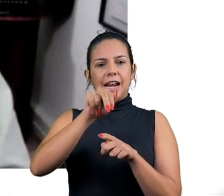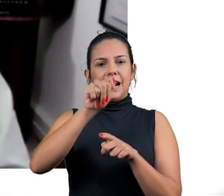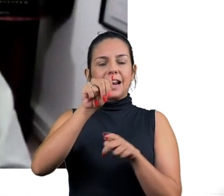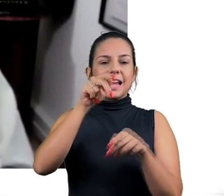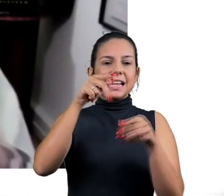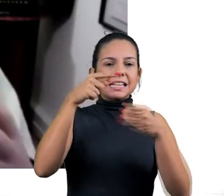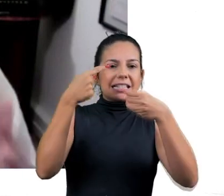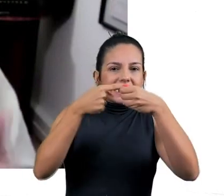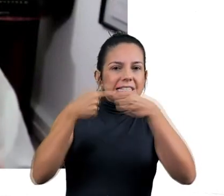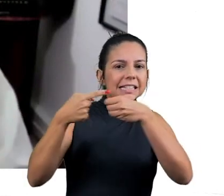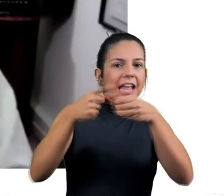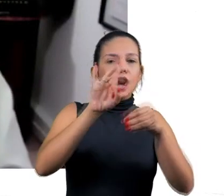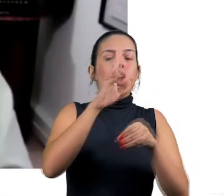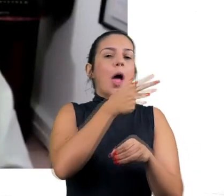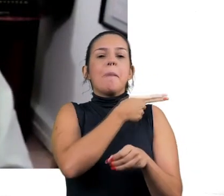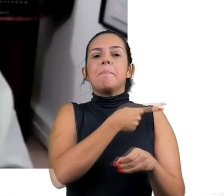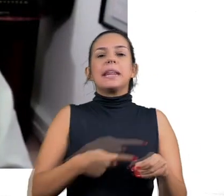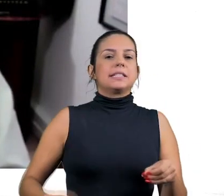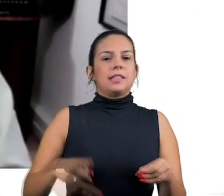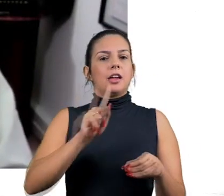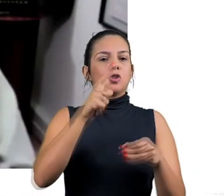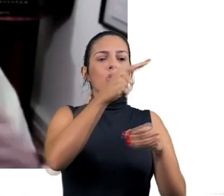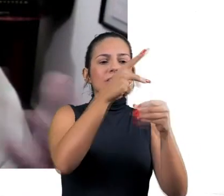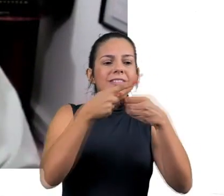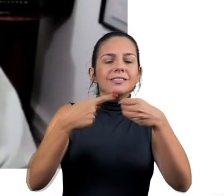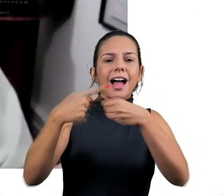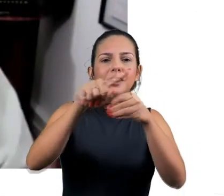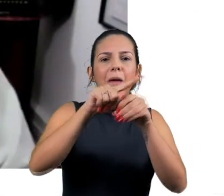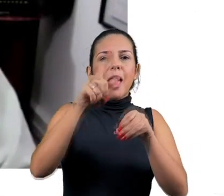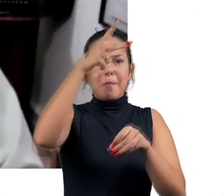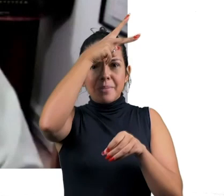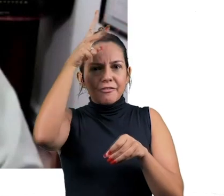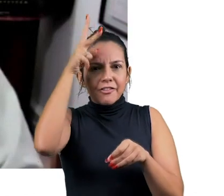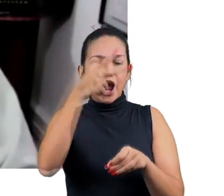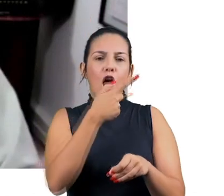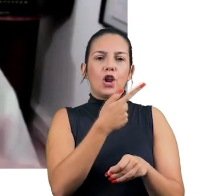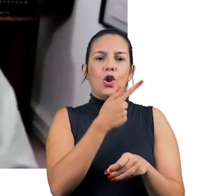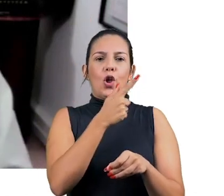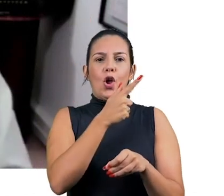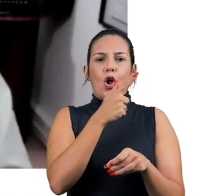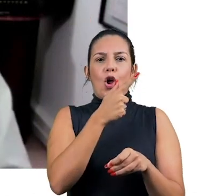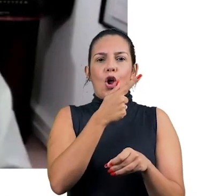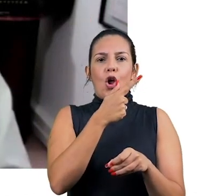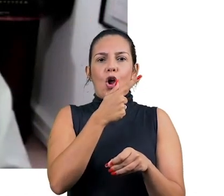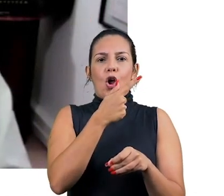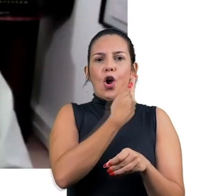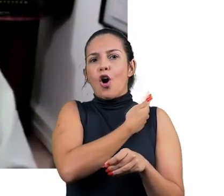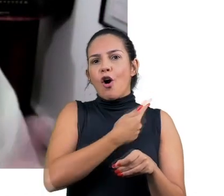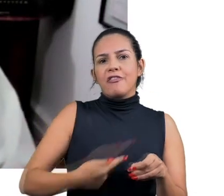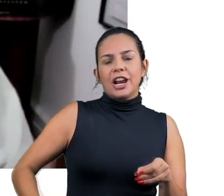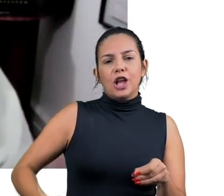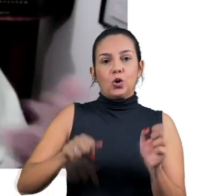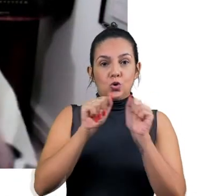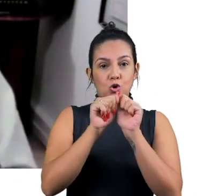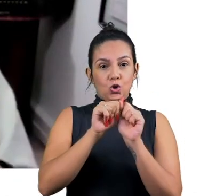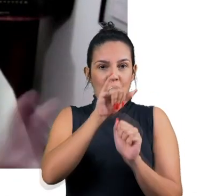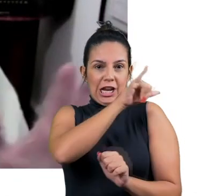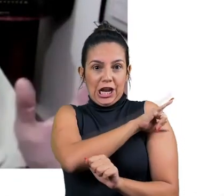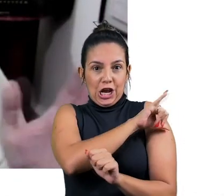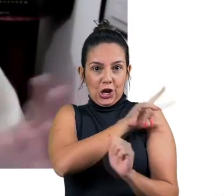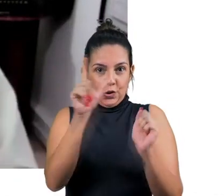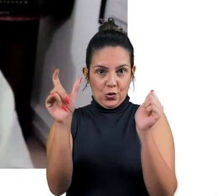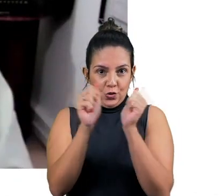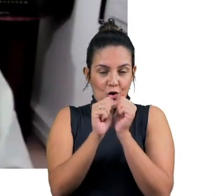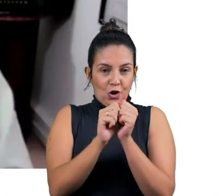infranacional. Né? Não era só o presidente. Né? Quer dizer, o governador do Rio, por exemplo, que foi eleito junto com o Bolsonaro, Wilson